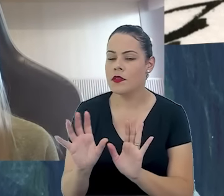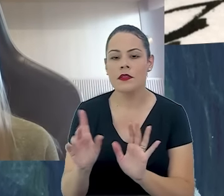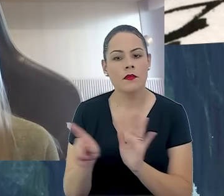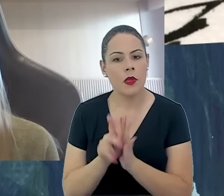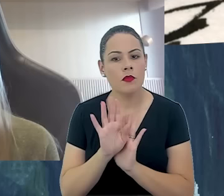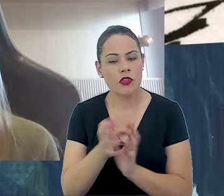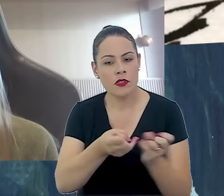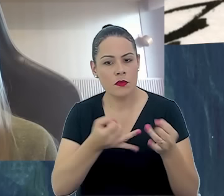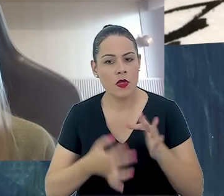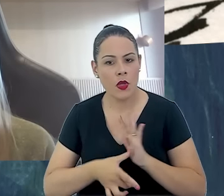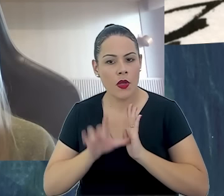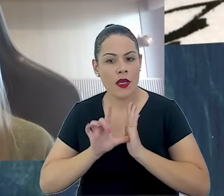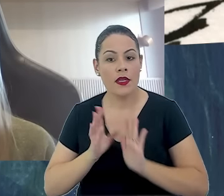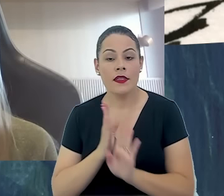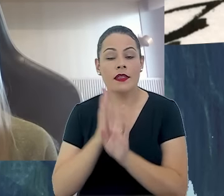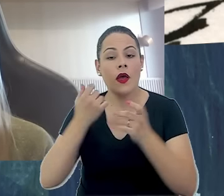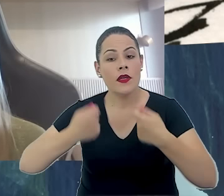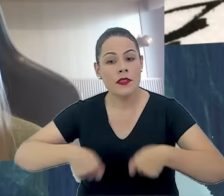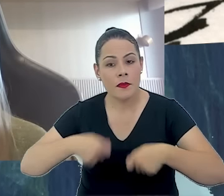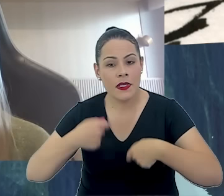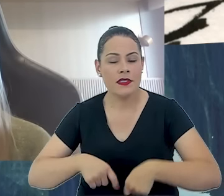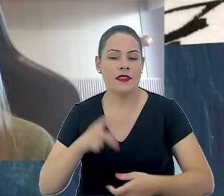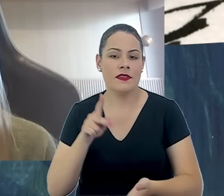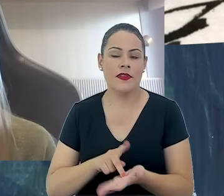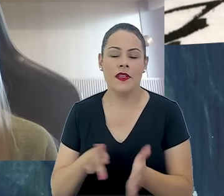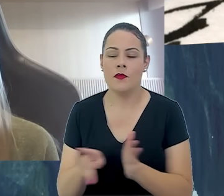professor. Quer dizer, precisa-se